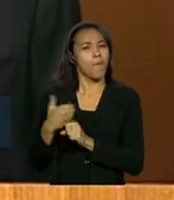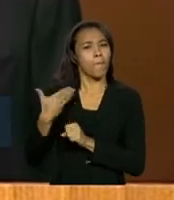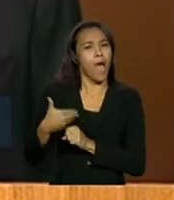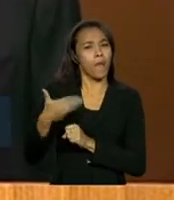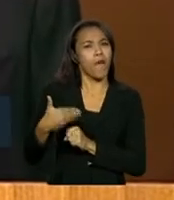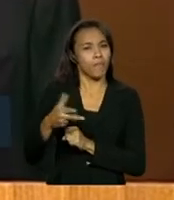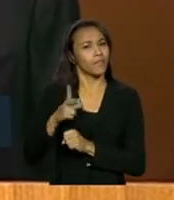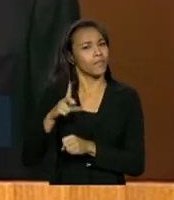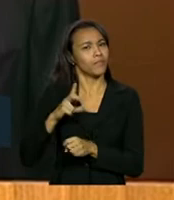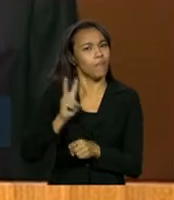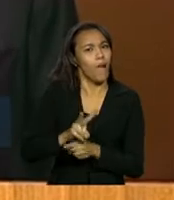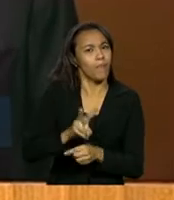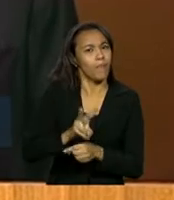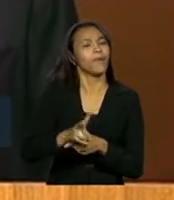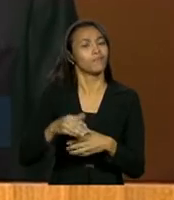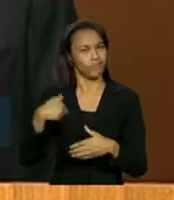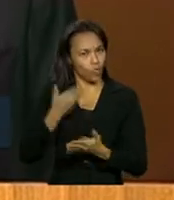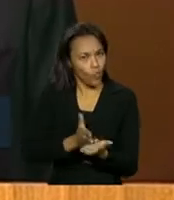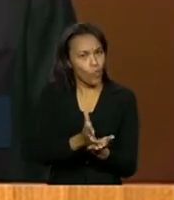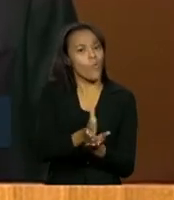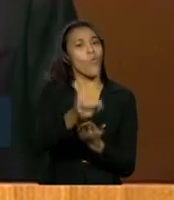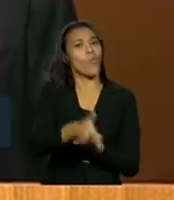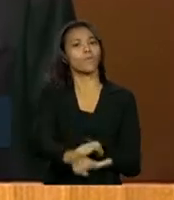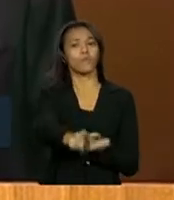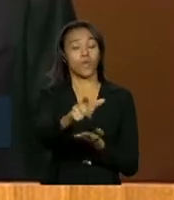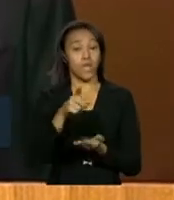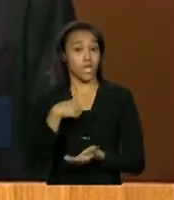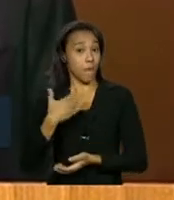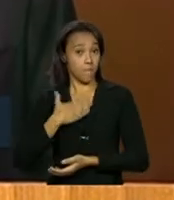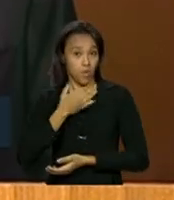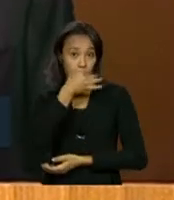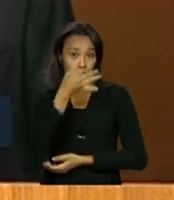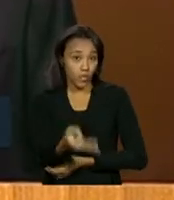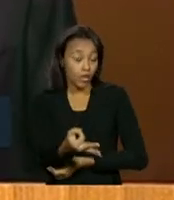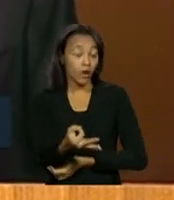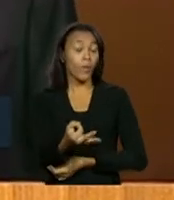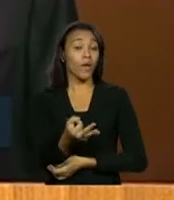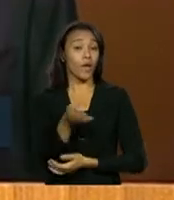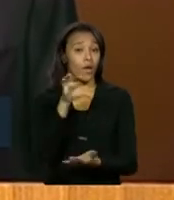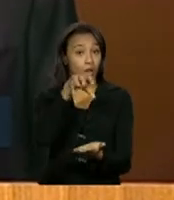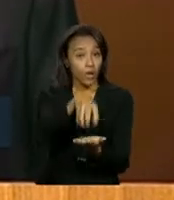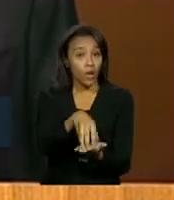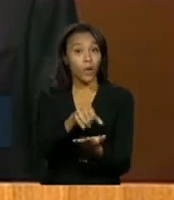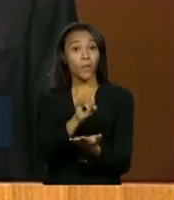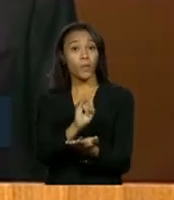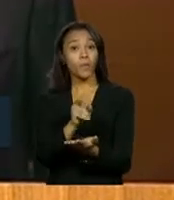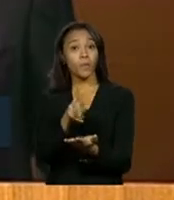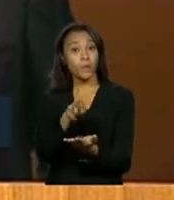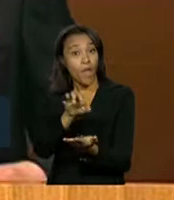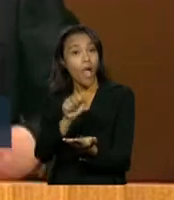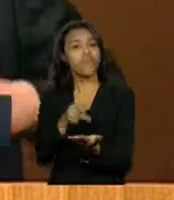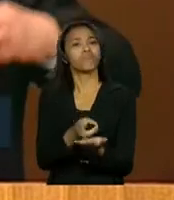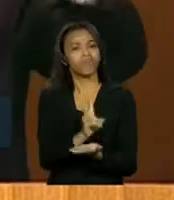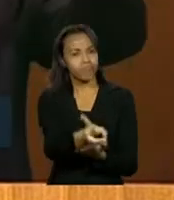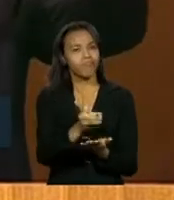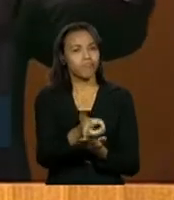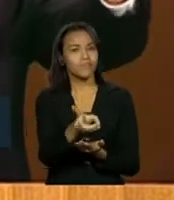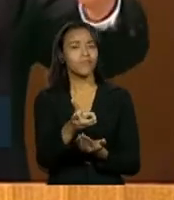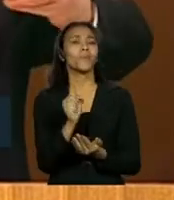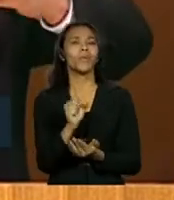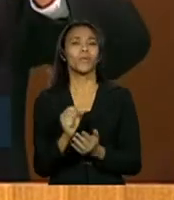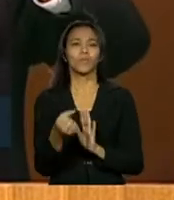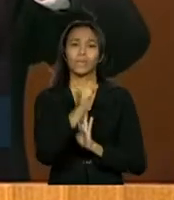ele vem tendo. E, na minha opinião, ele permaneceu em um século que o Brasil teve